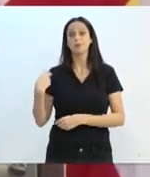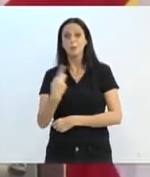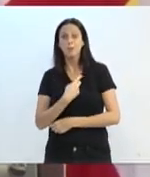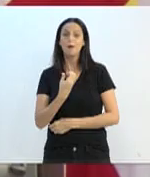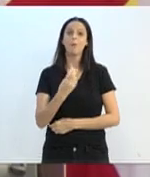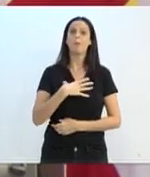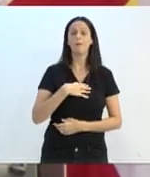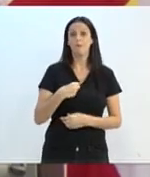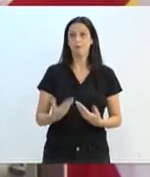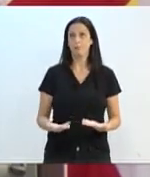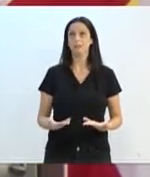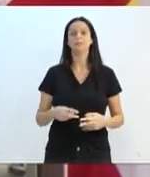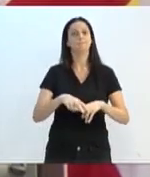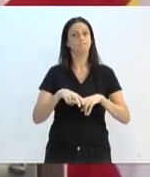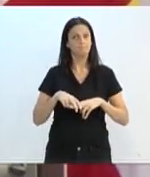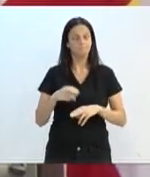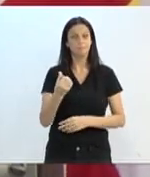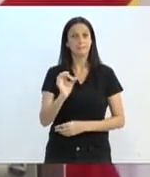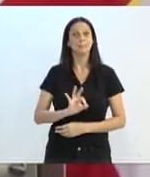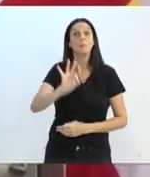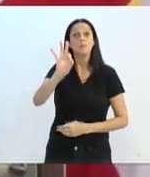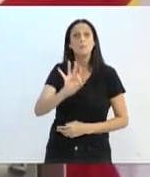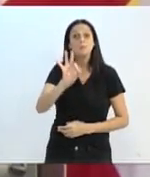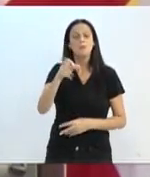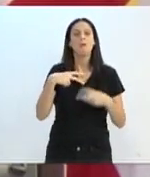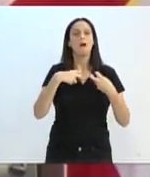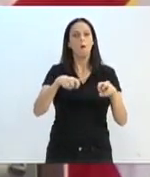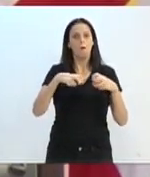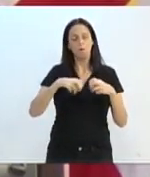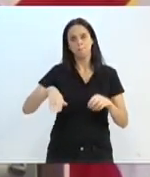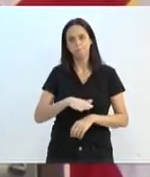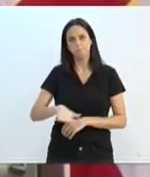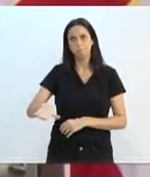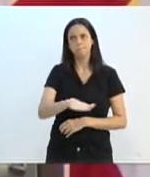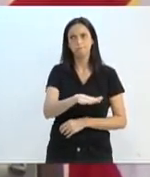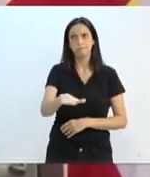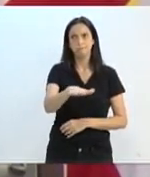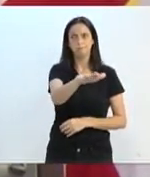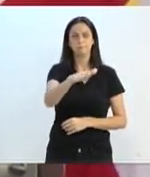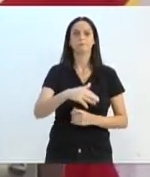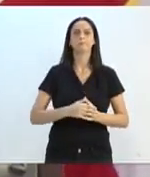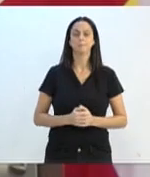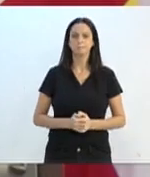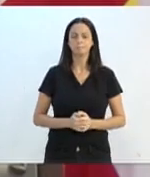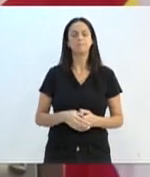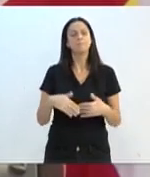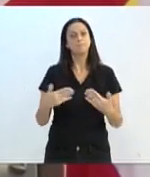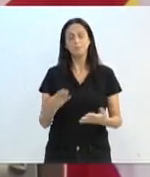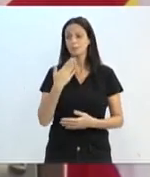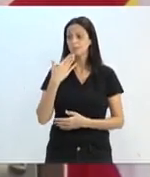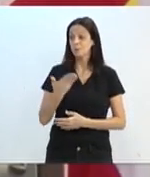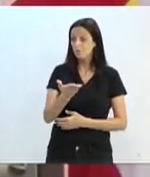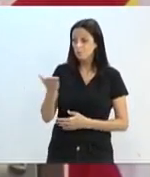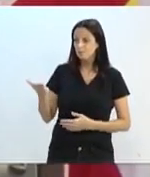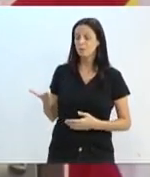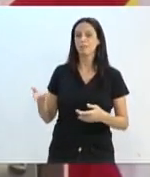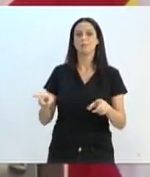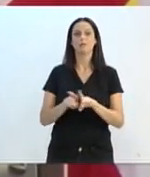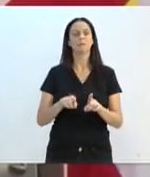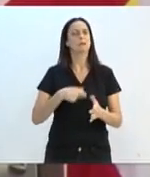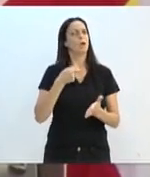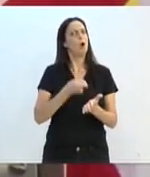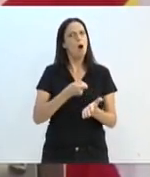Então, assim, pessoal, tem 60% dos ônibus rodando na cidade. Aí eu queria pedir para vocês também que façam essas cobranças